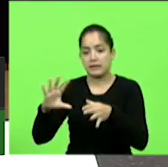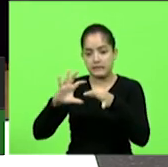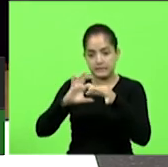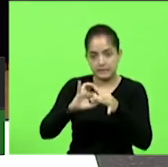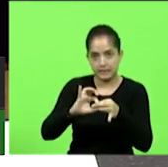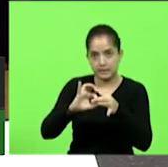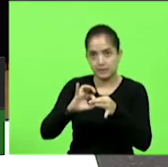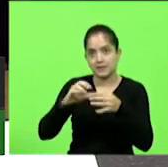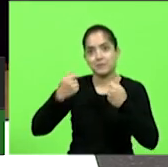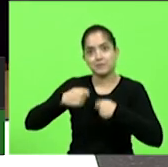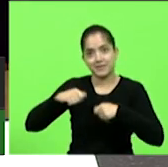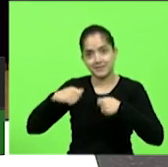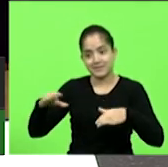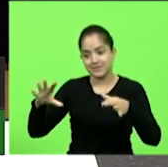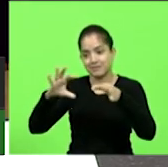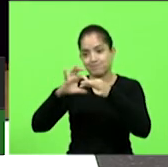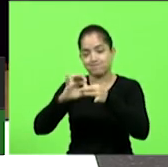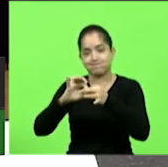interliga